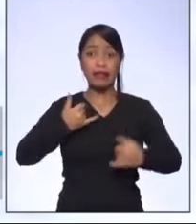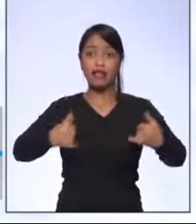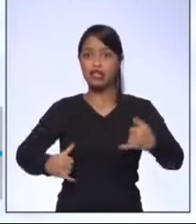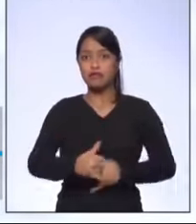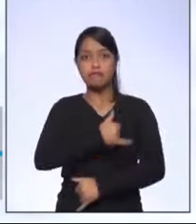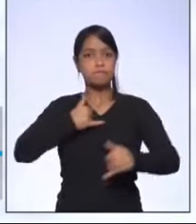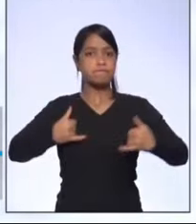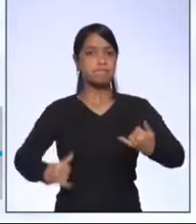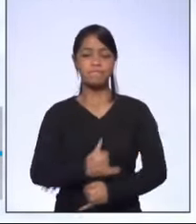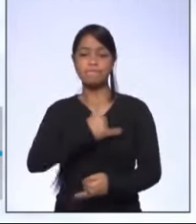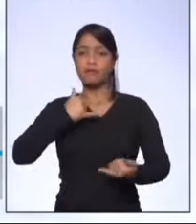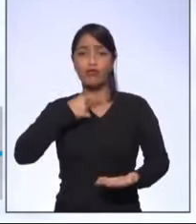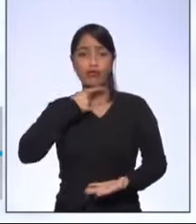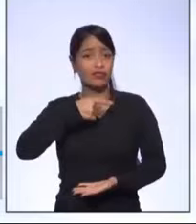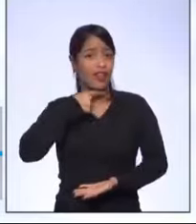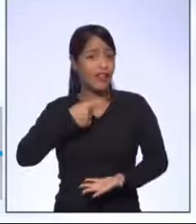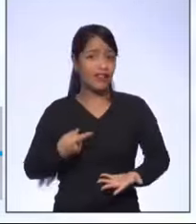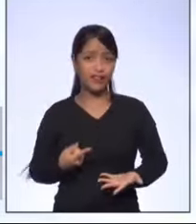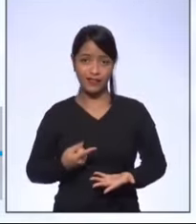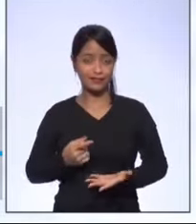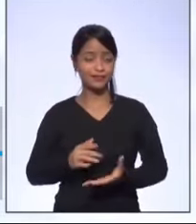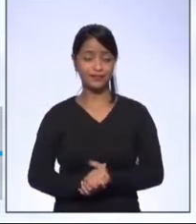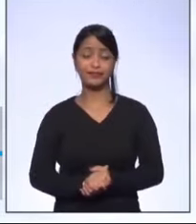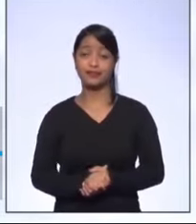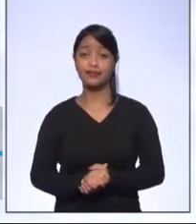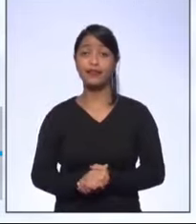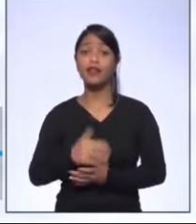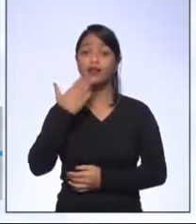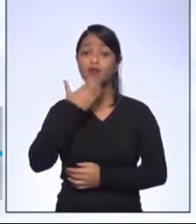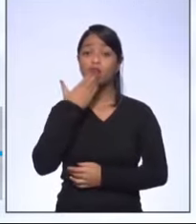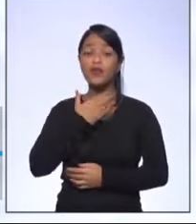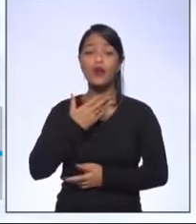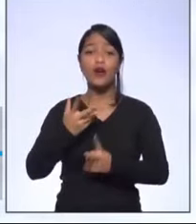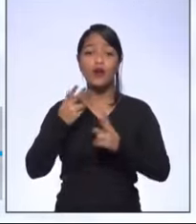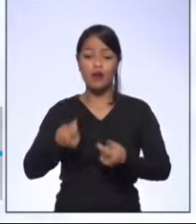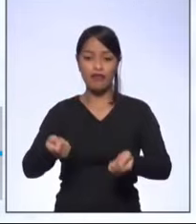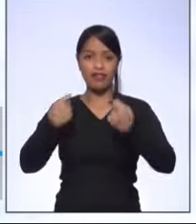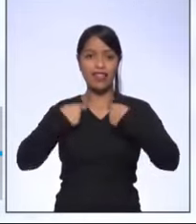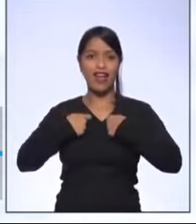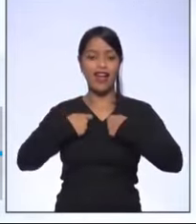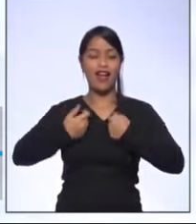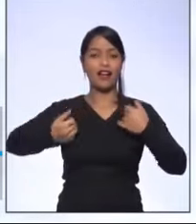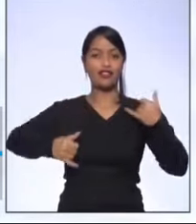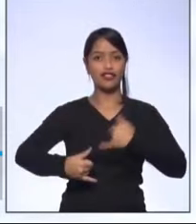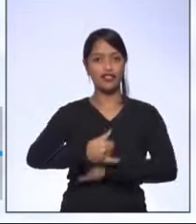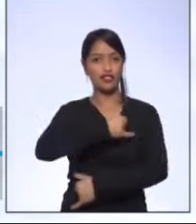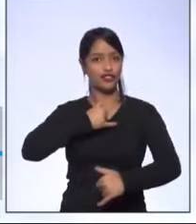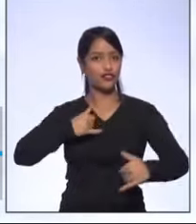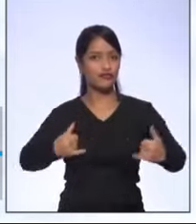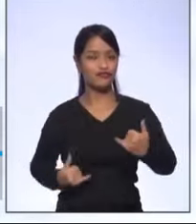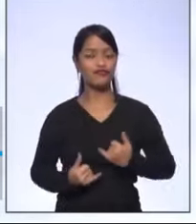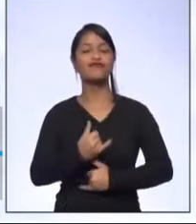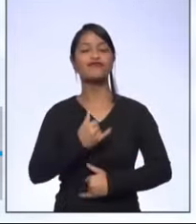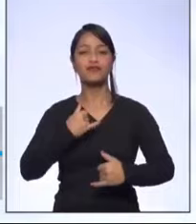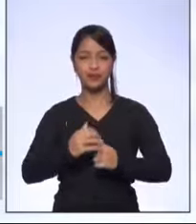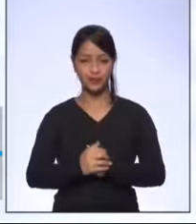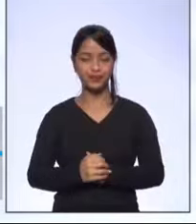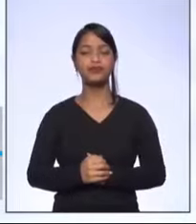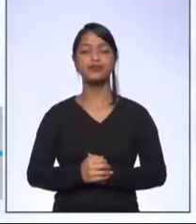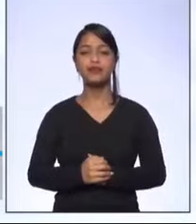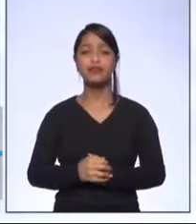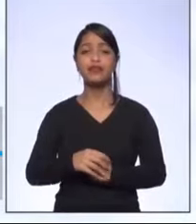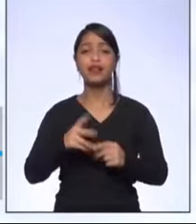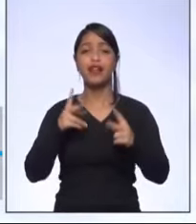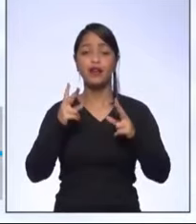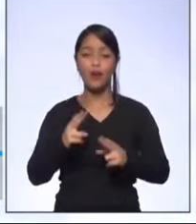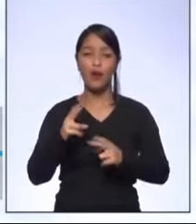para você queimar. O açúcar é o combustível, tá bom? Só não sai fogo, mas há uma combustão. A gente fala que é uma